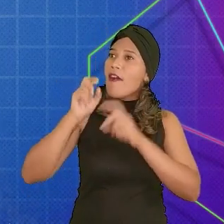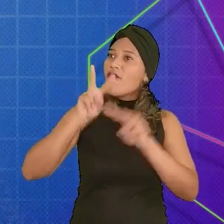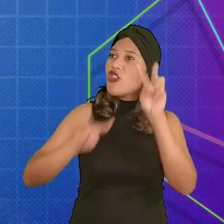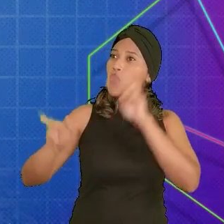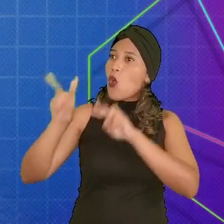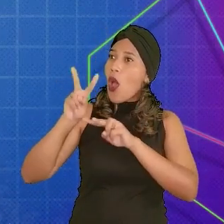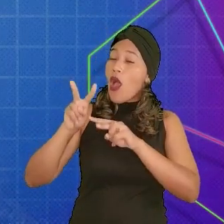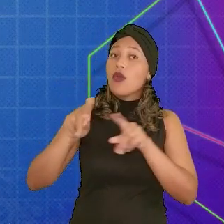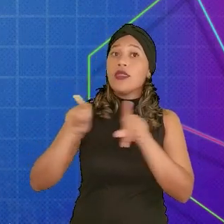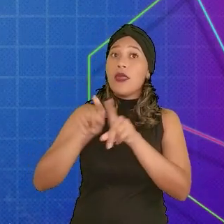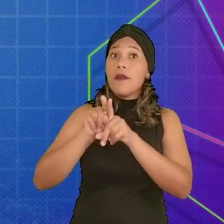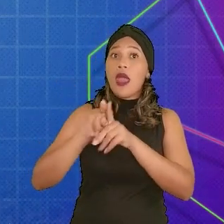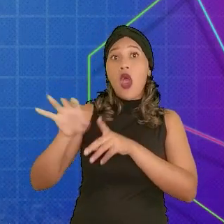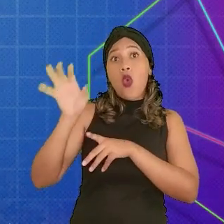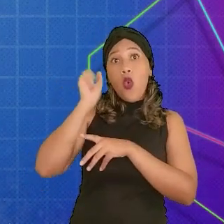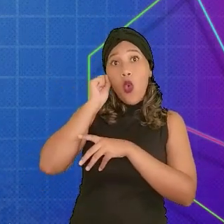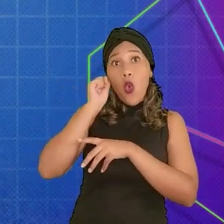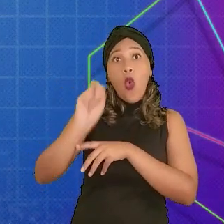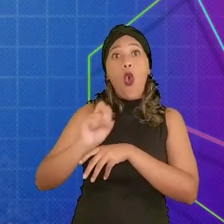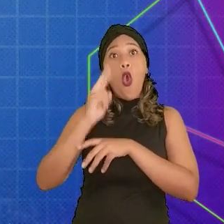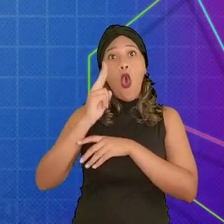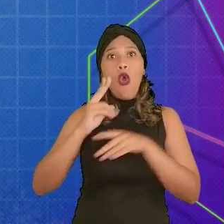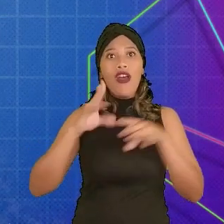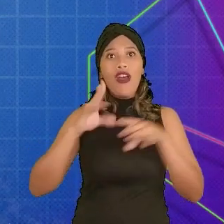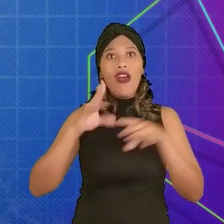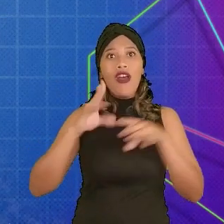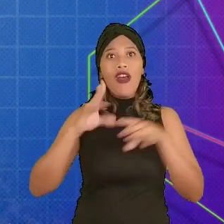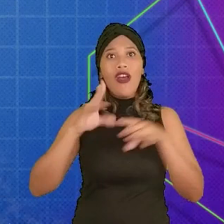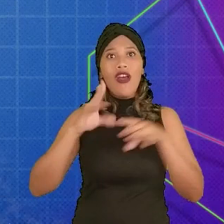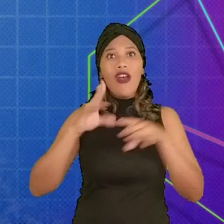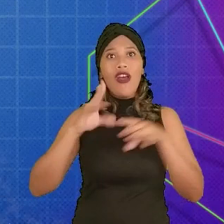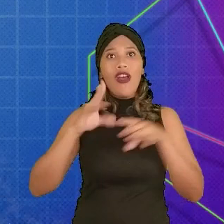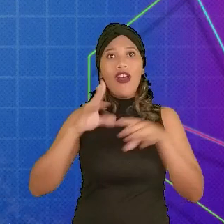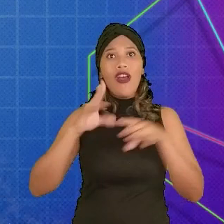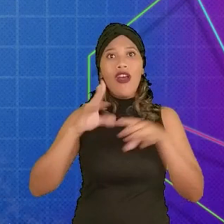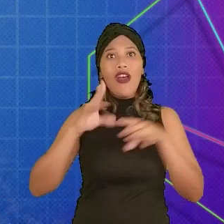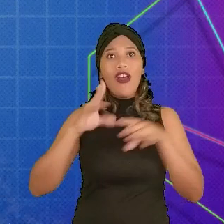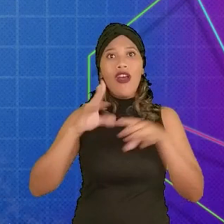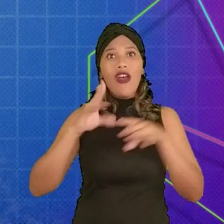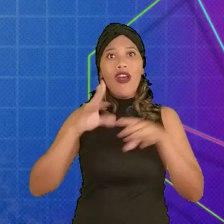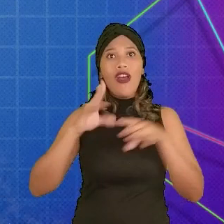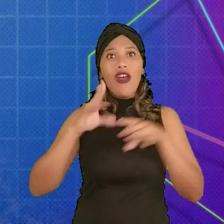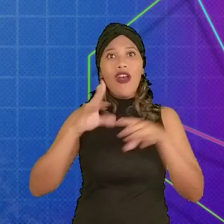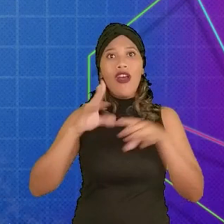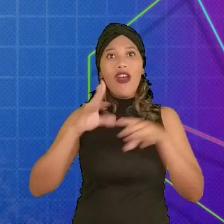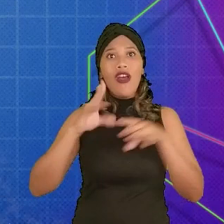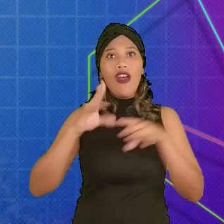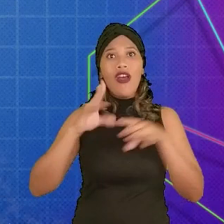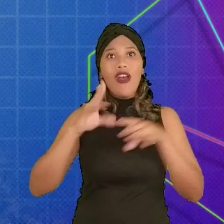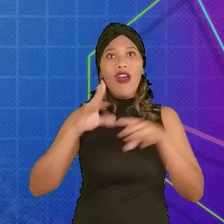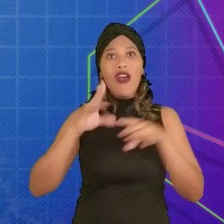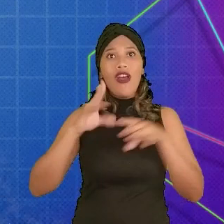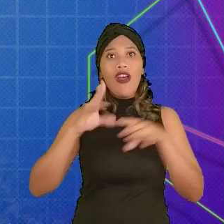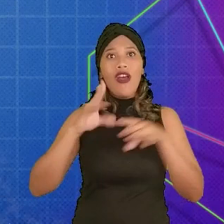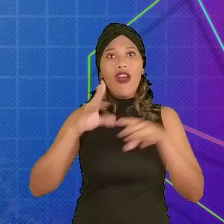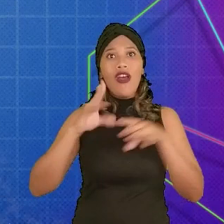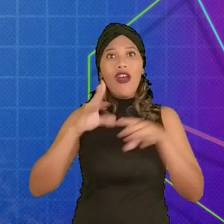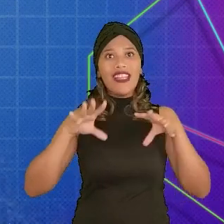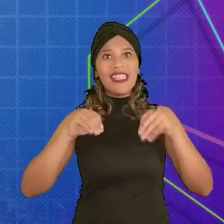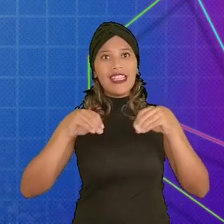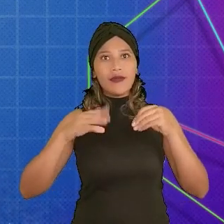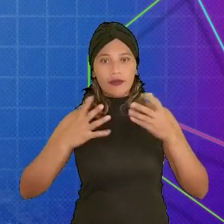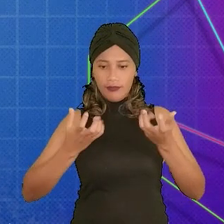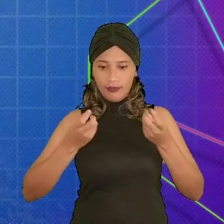forma visual, auditiva ou até mesmo tátil. Quadro com os tópicos resposta visual, estudo de dinâmicas, progressão dos